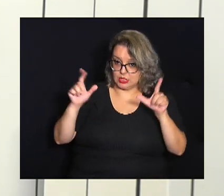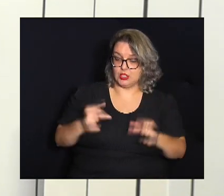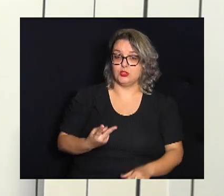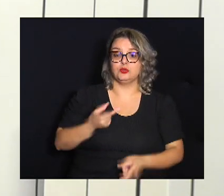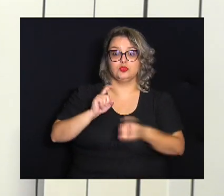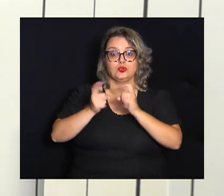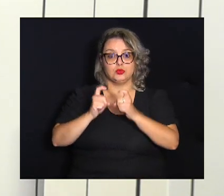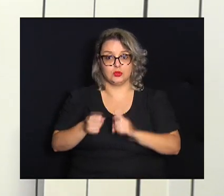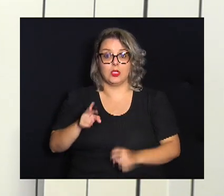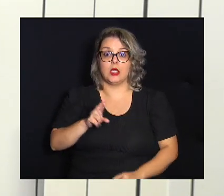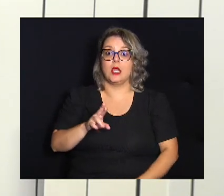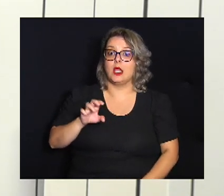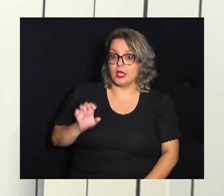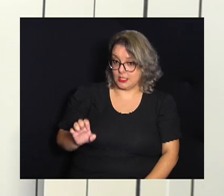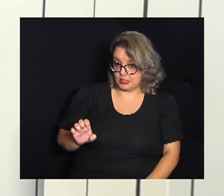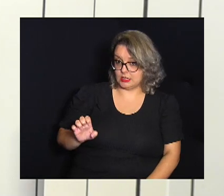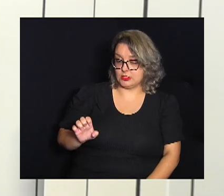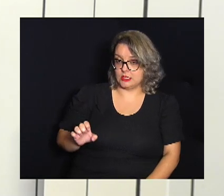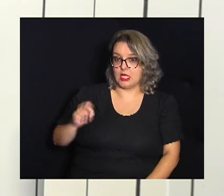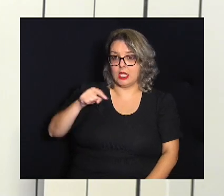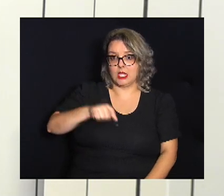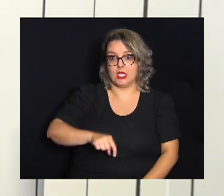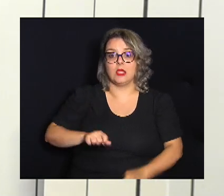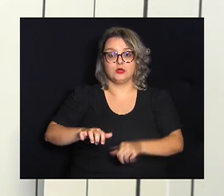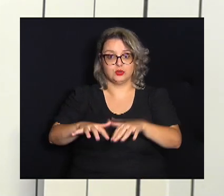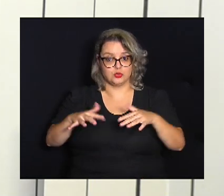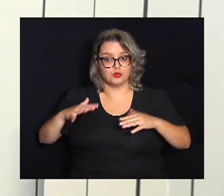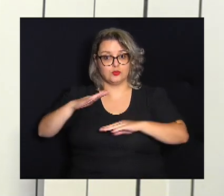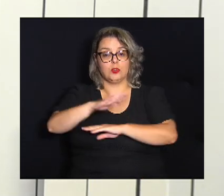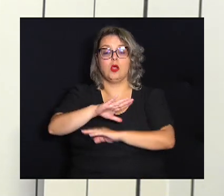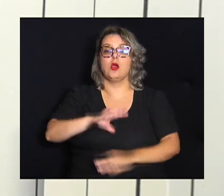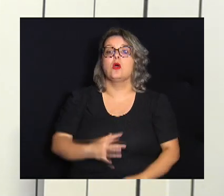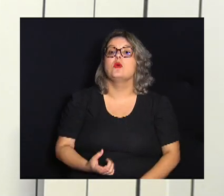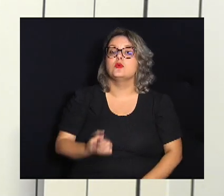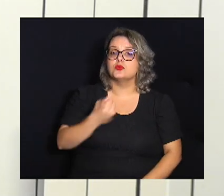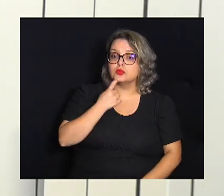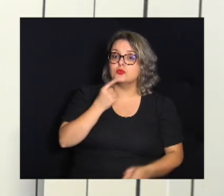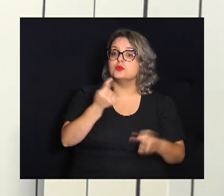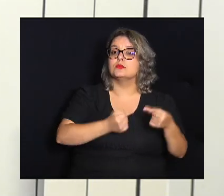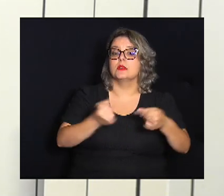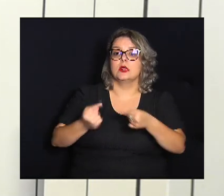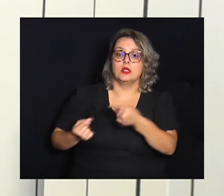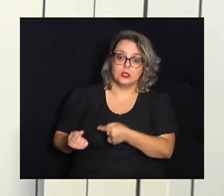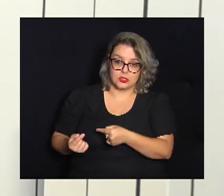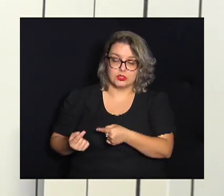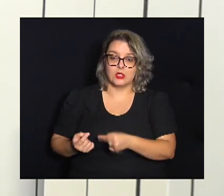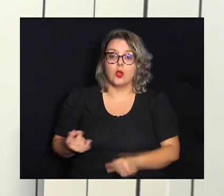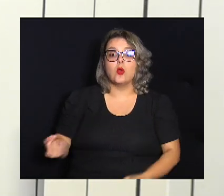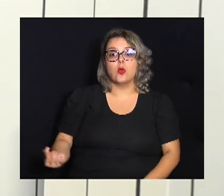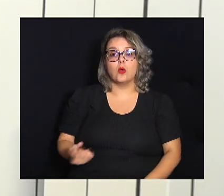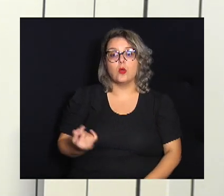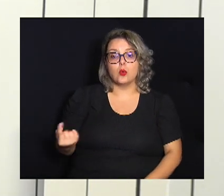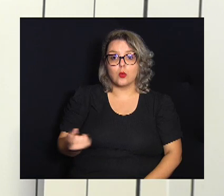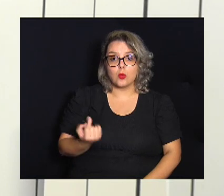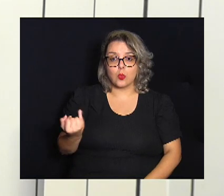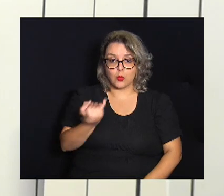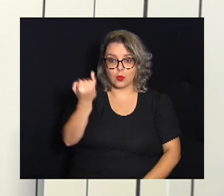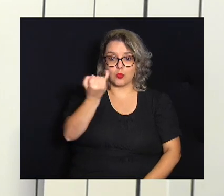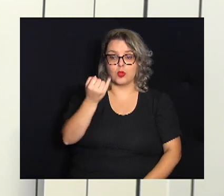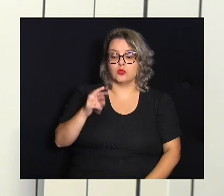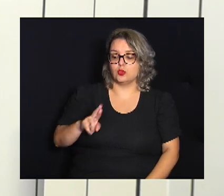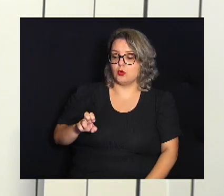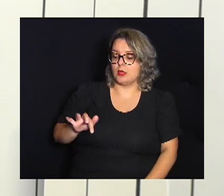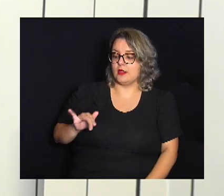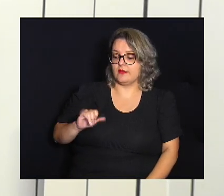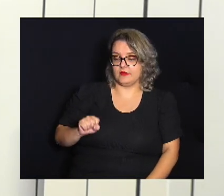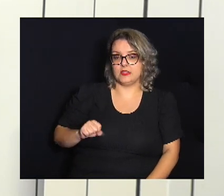reuniões extraordinárias aqui no plenário da Câmara Municipal para discutir a implantação do Refis